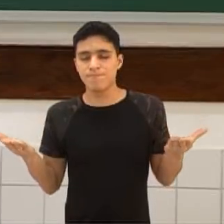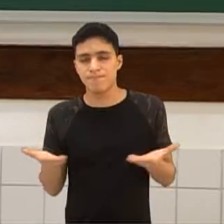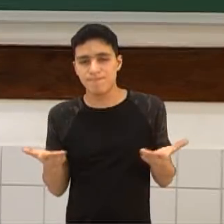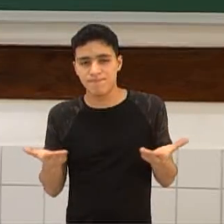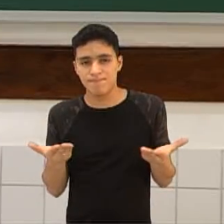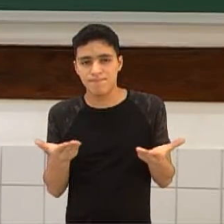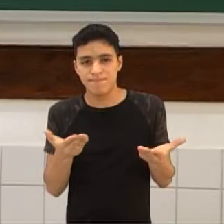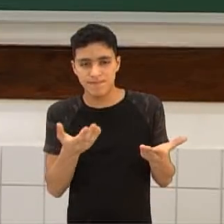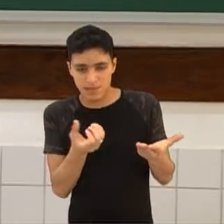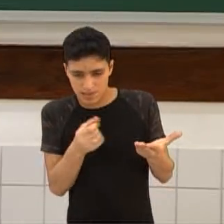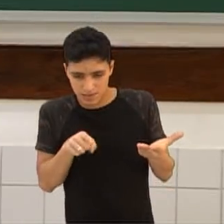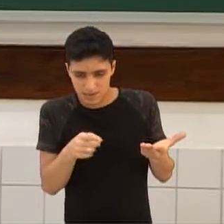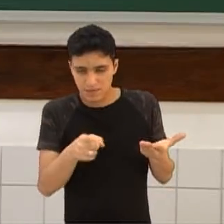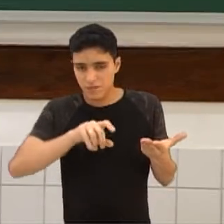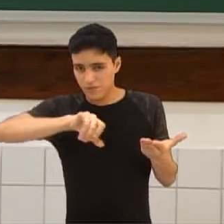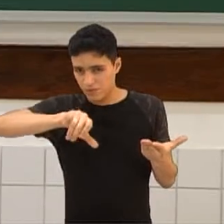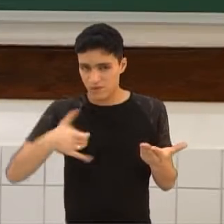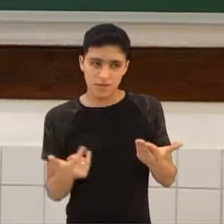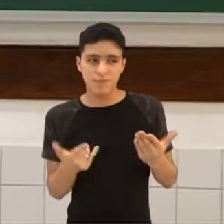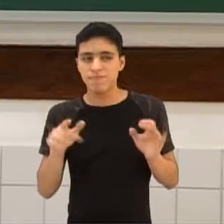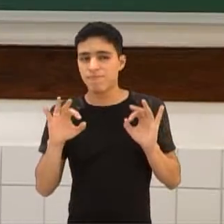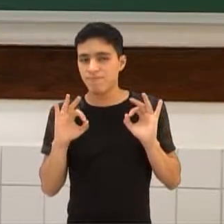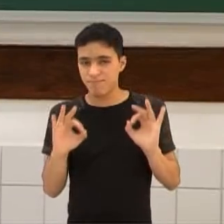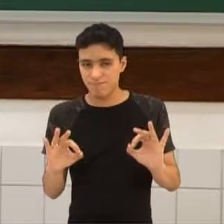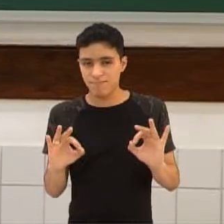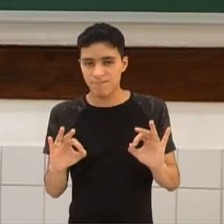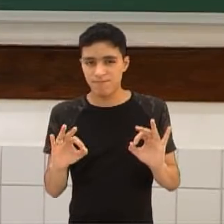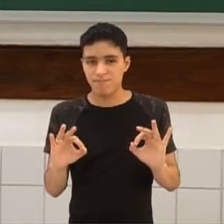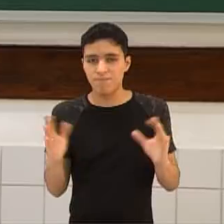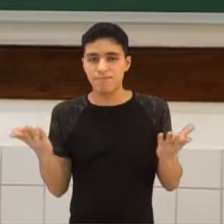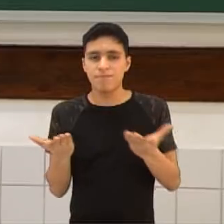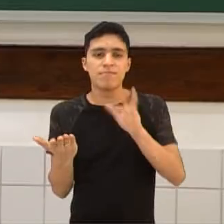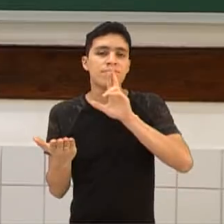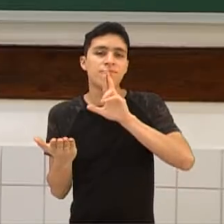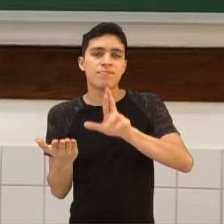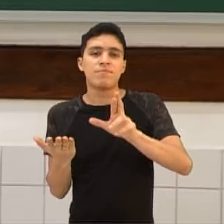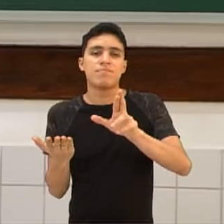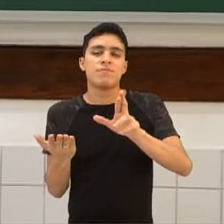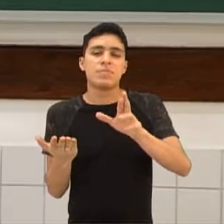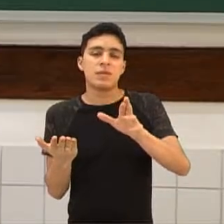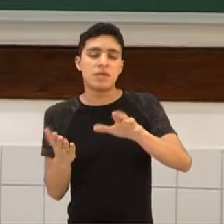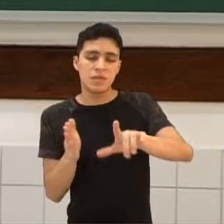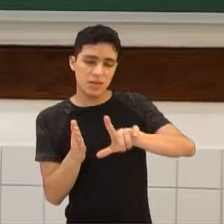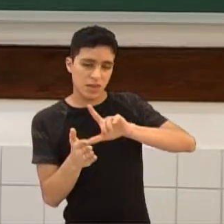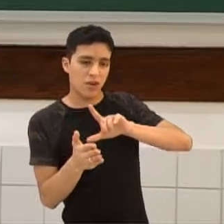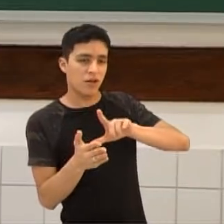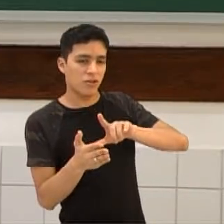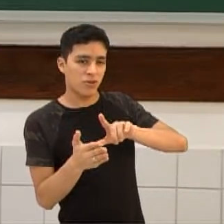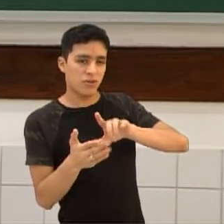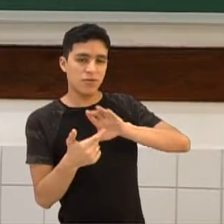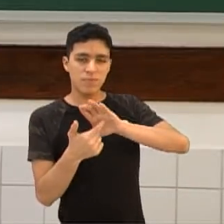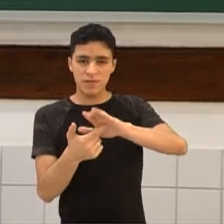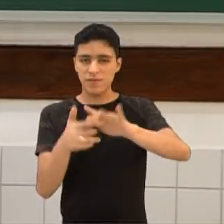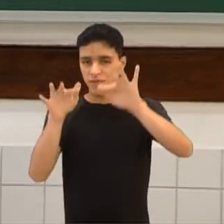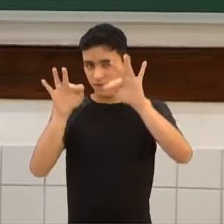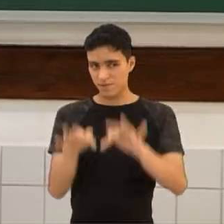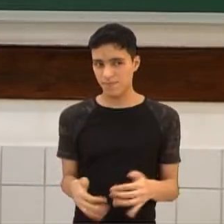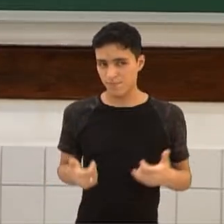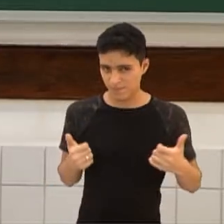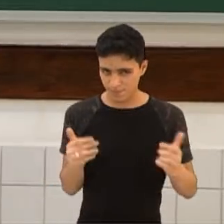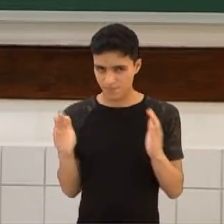60.000 joules. E é justamente a resposta que a gente tinha decidido ali no final.